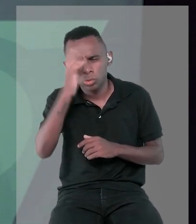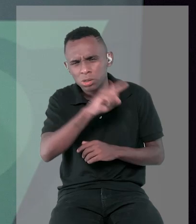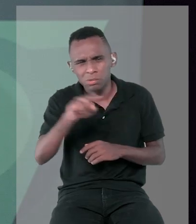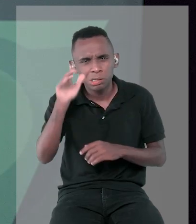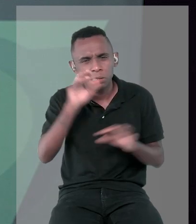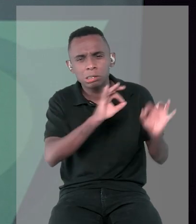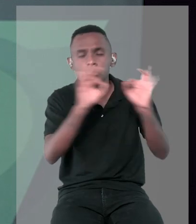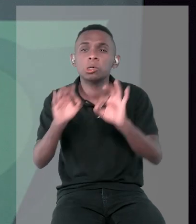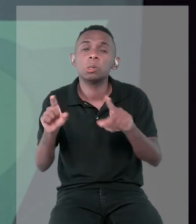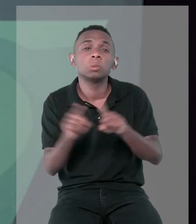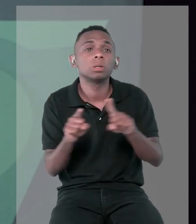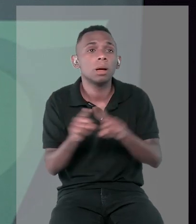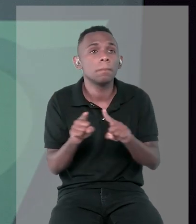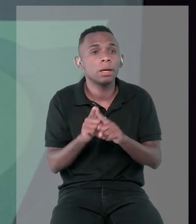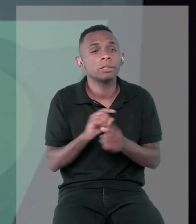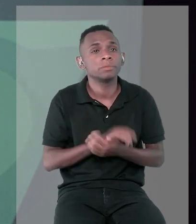vocês assistiram também